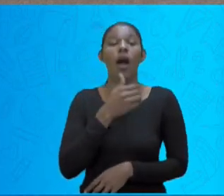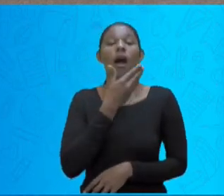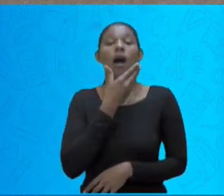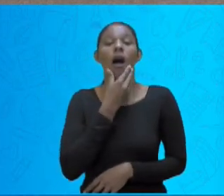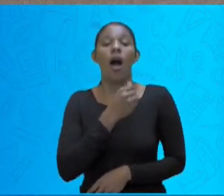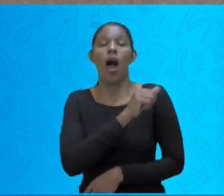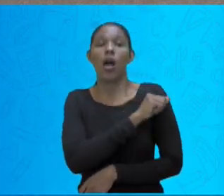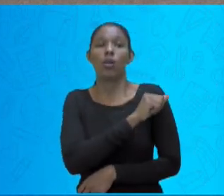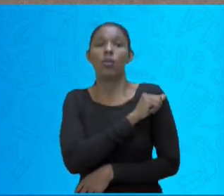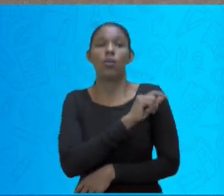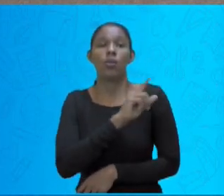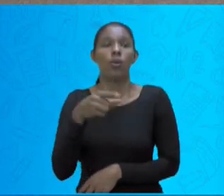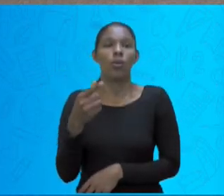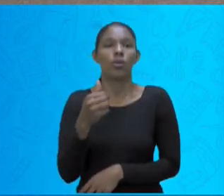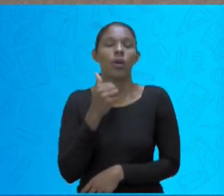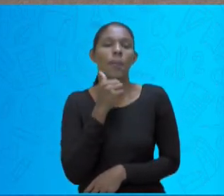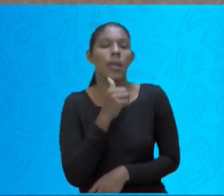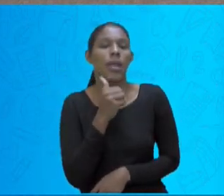A Fernanda.